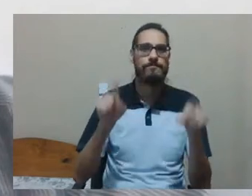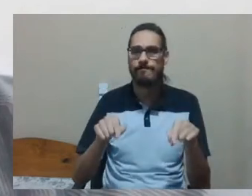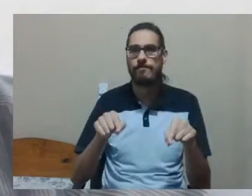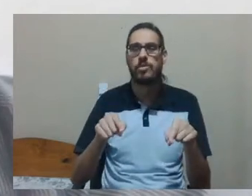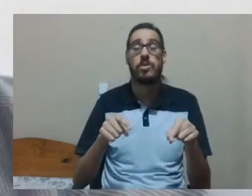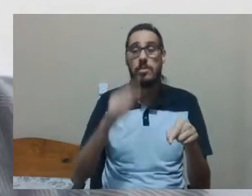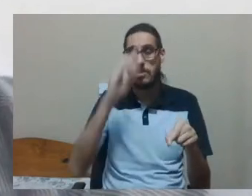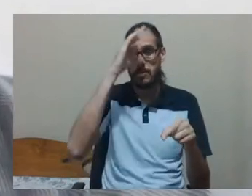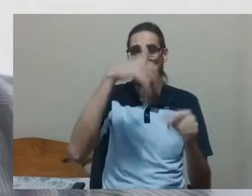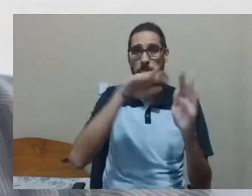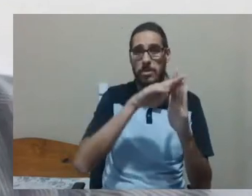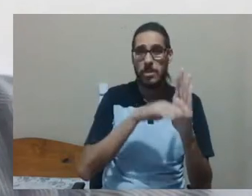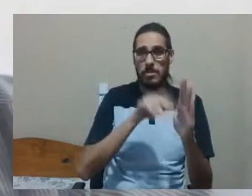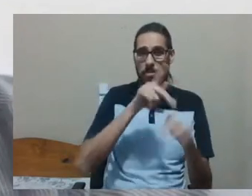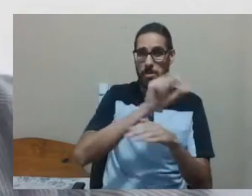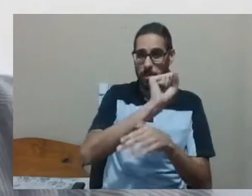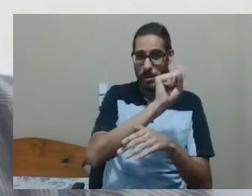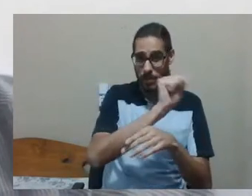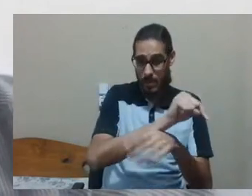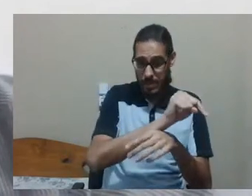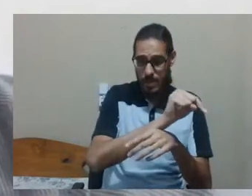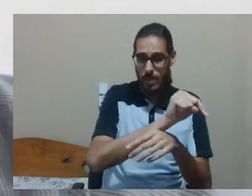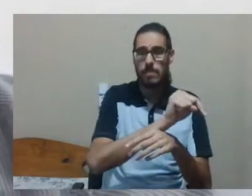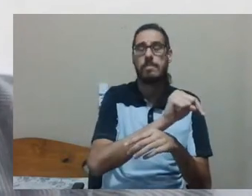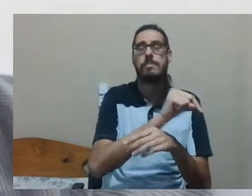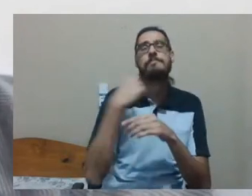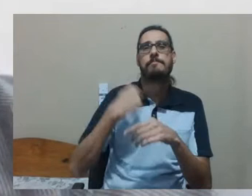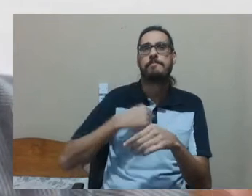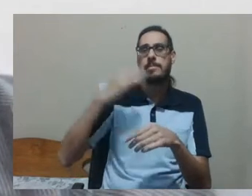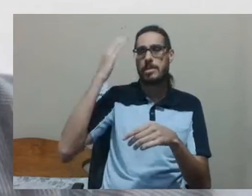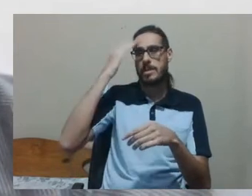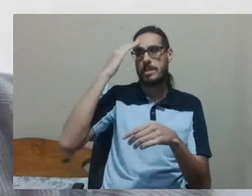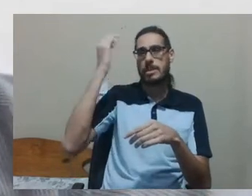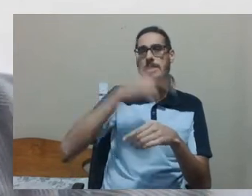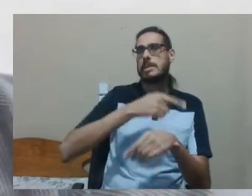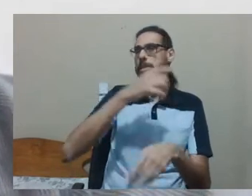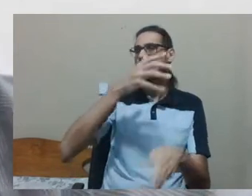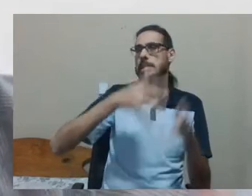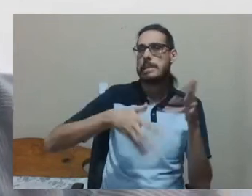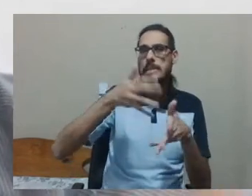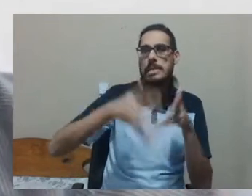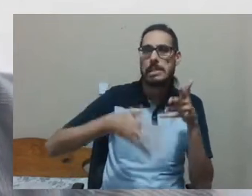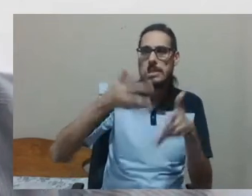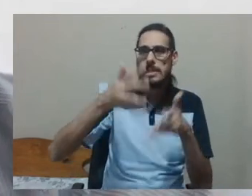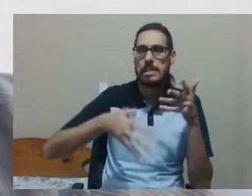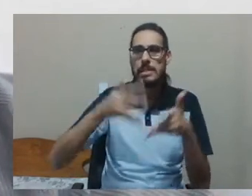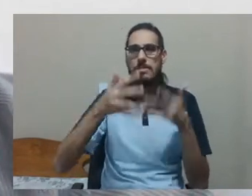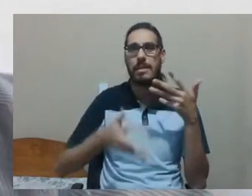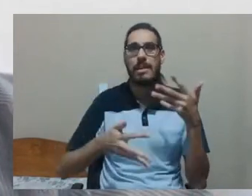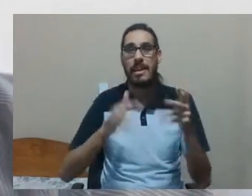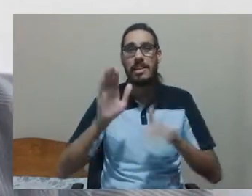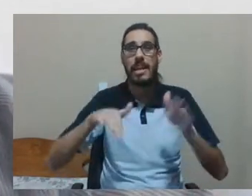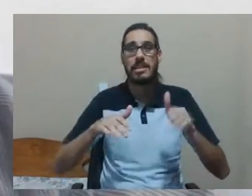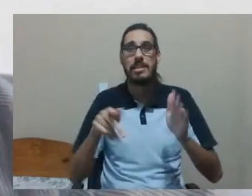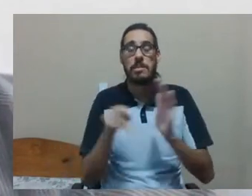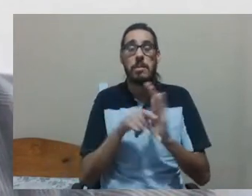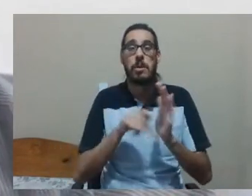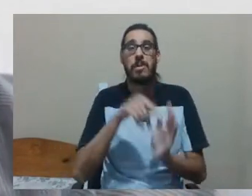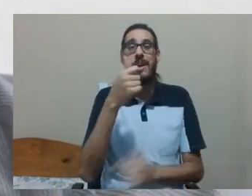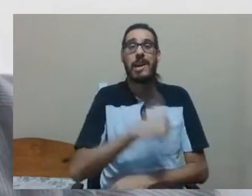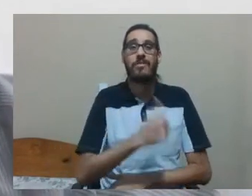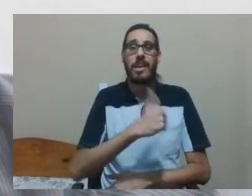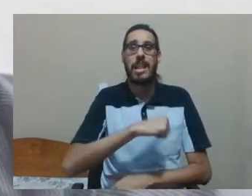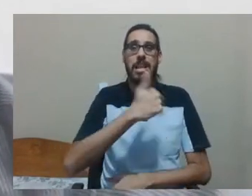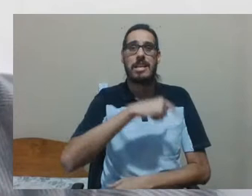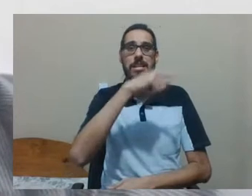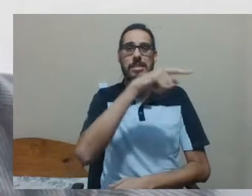de pós-graduação, a gente entende que isso tem impactado terrivelmente a própria avaliação dos nossos programas. Só para